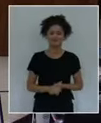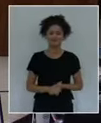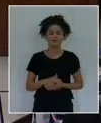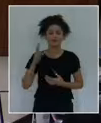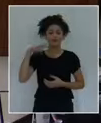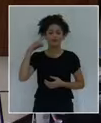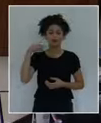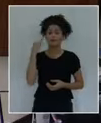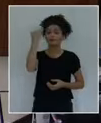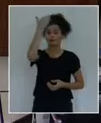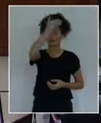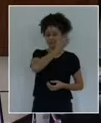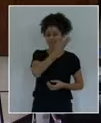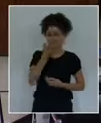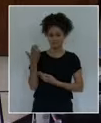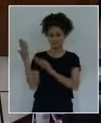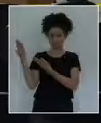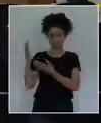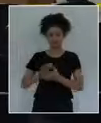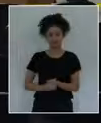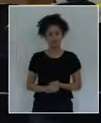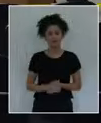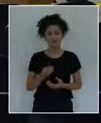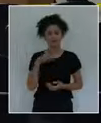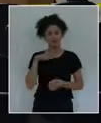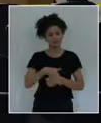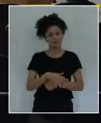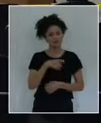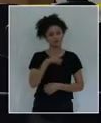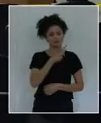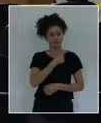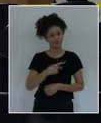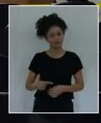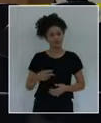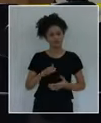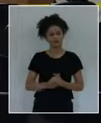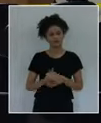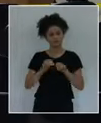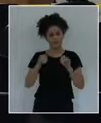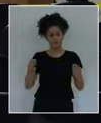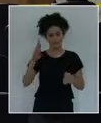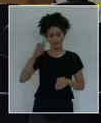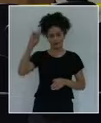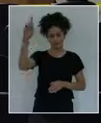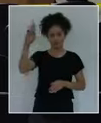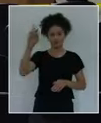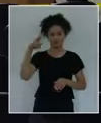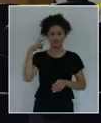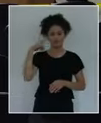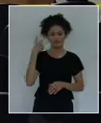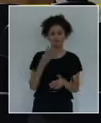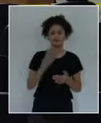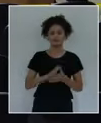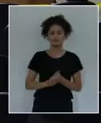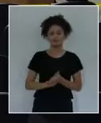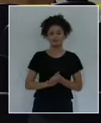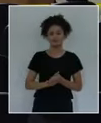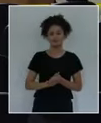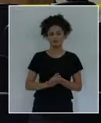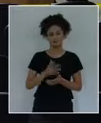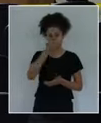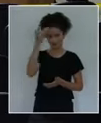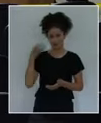Vereador Montanha. Boa noite, senhor presidente, mesa diretora, vereadores, público presente, redes sociais. Ô